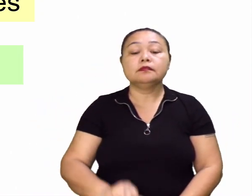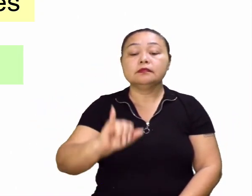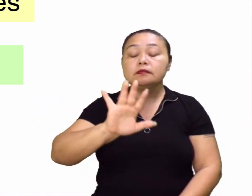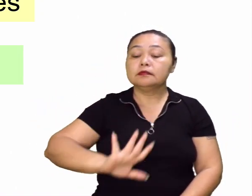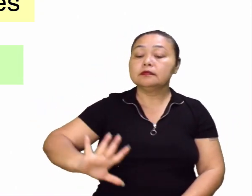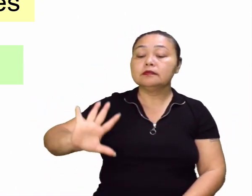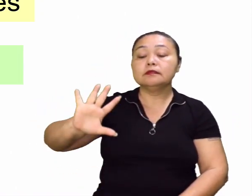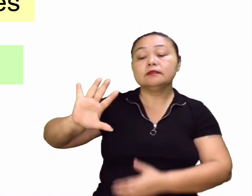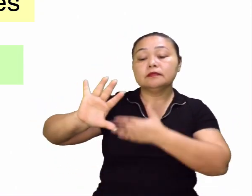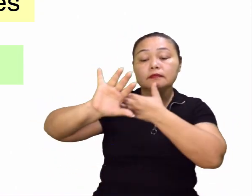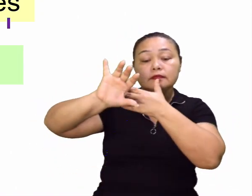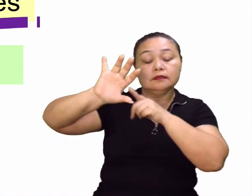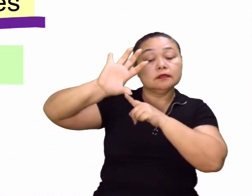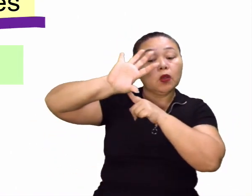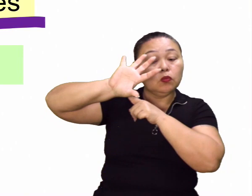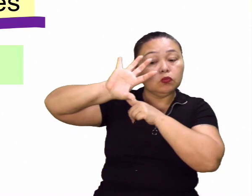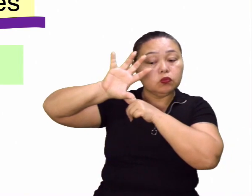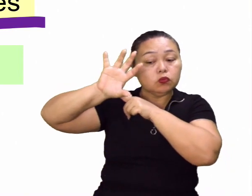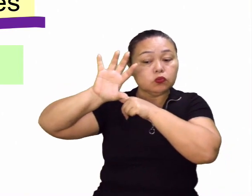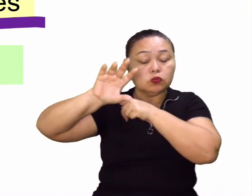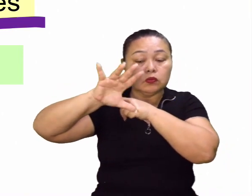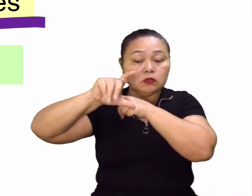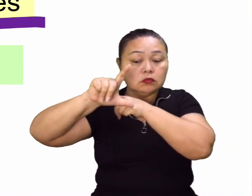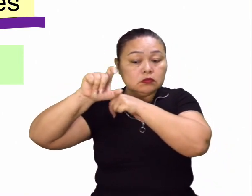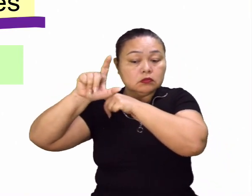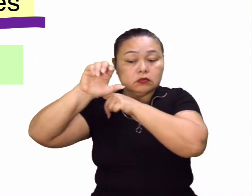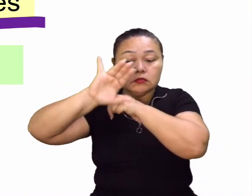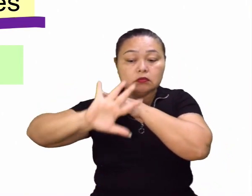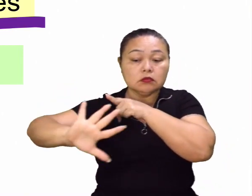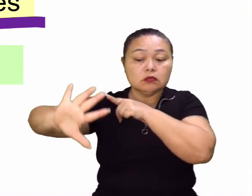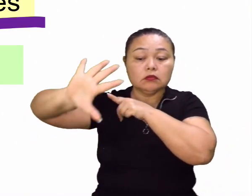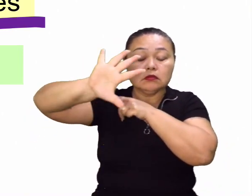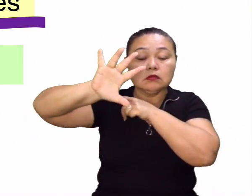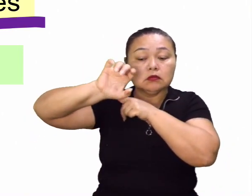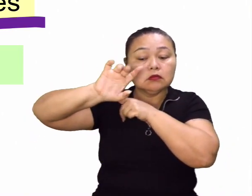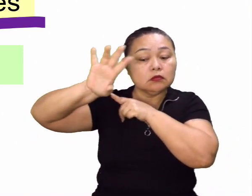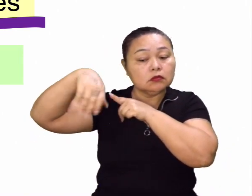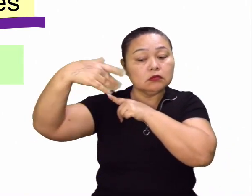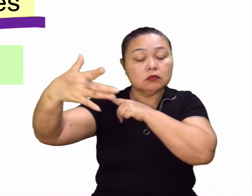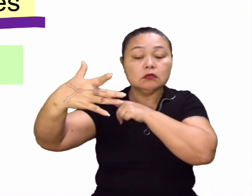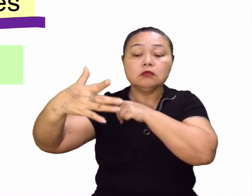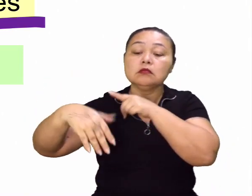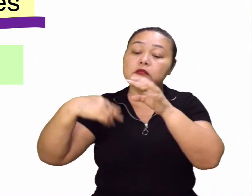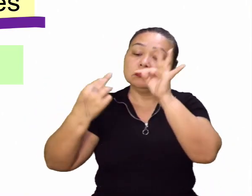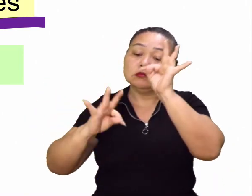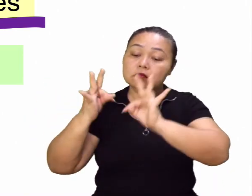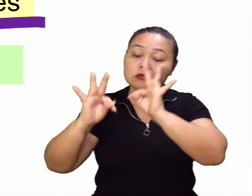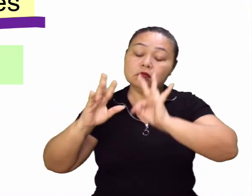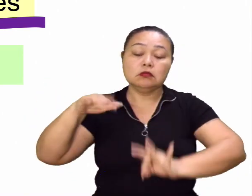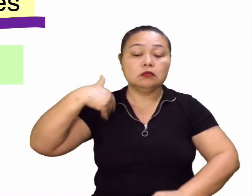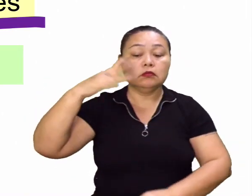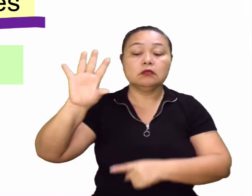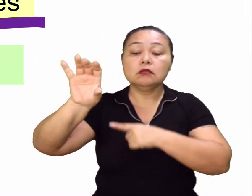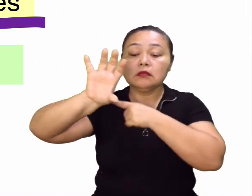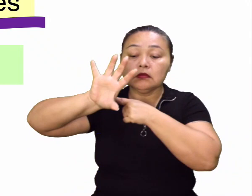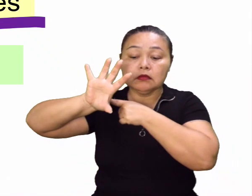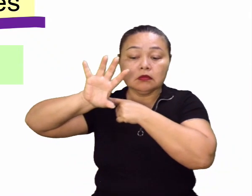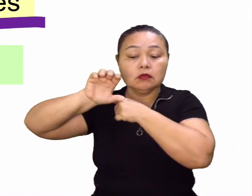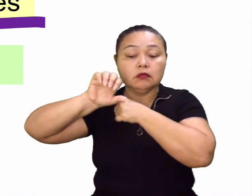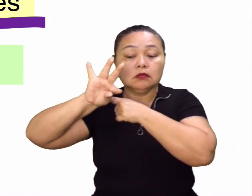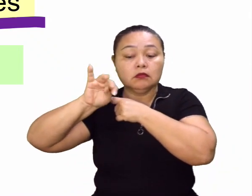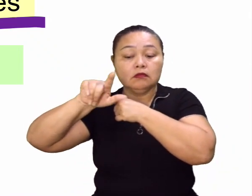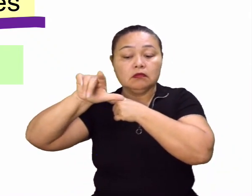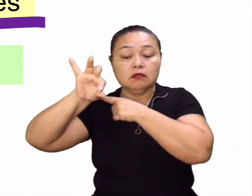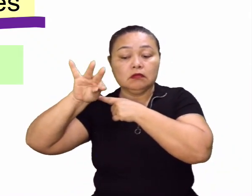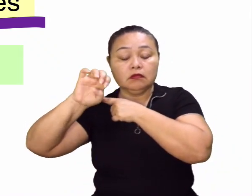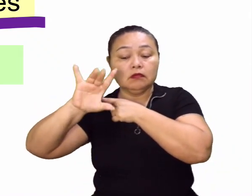Imagem de satélite também. Aí é uma tecnologia altamente avançada. Imagem de satélite,